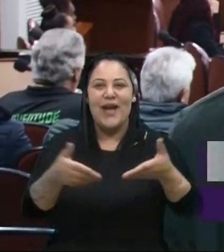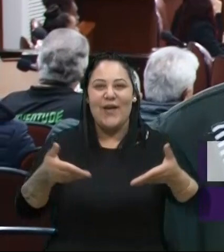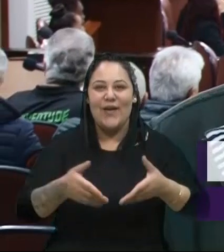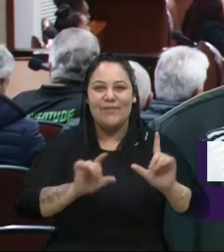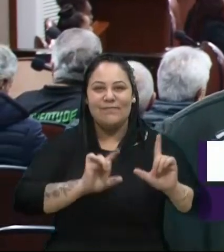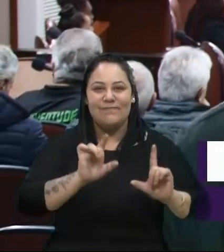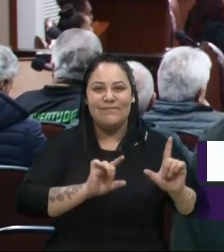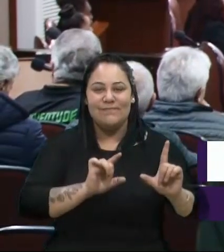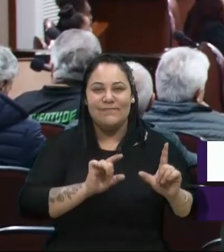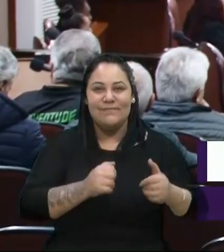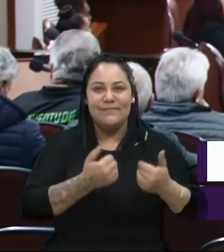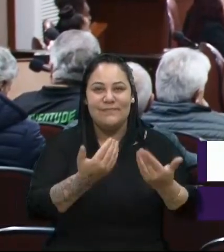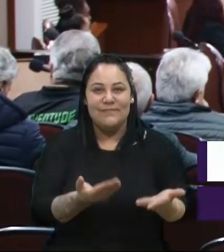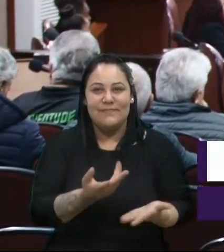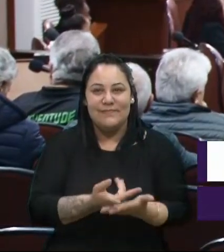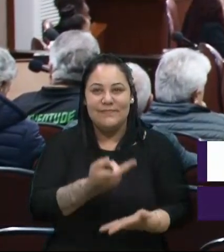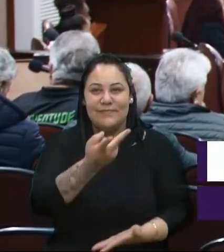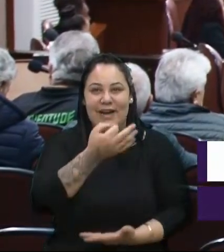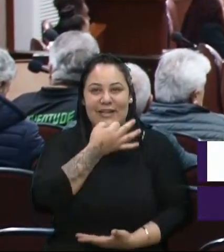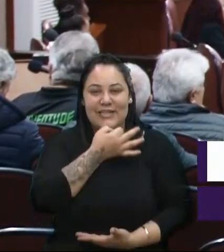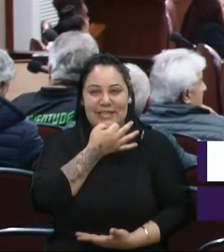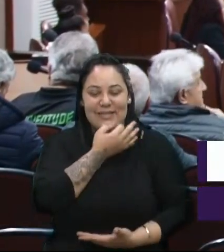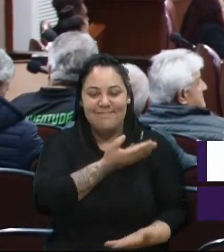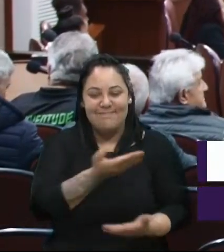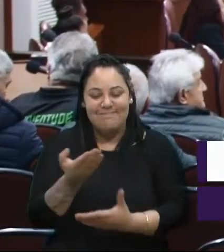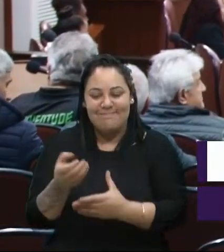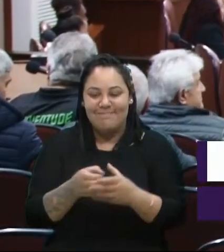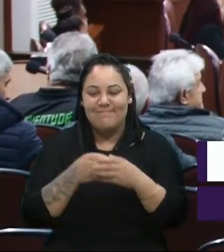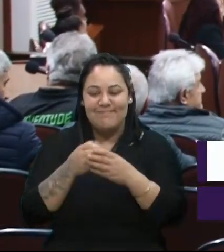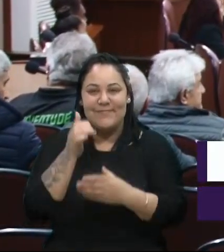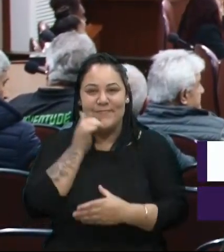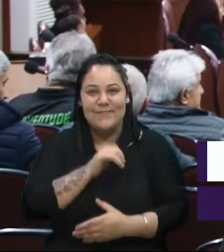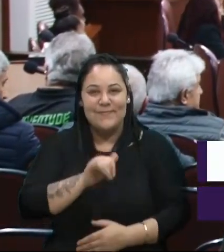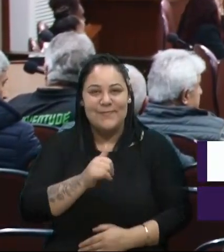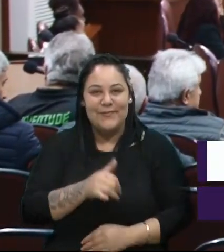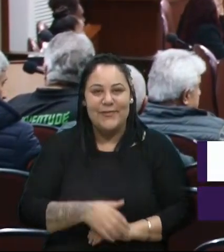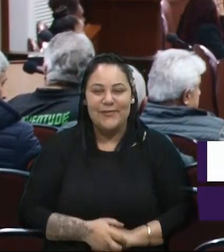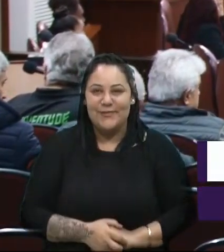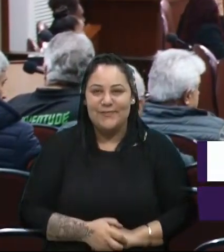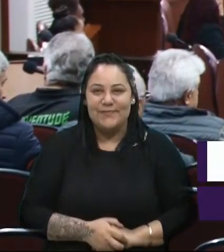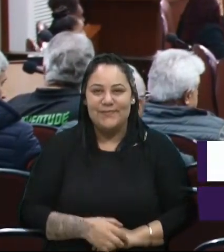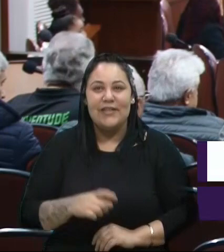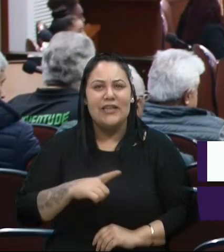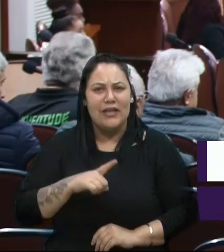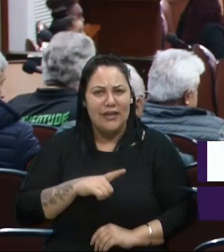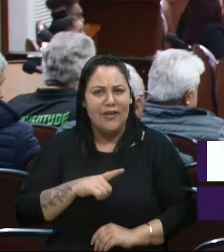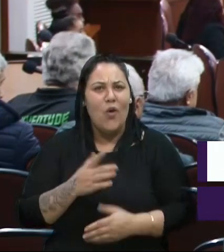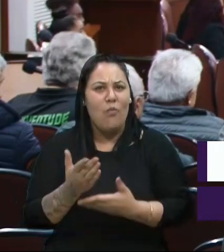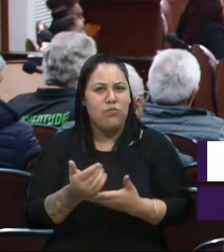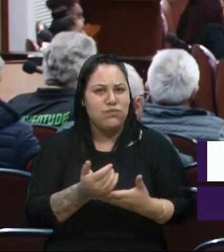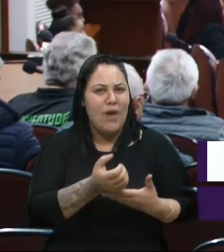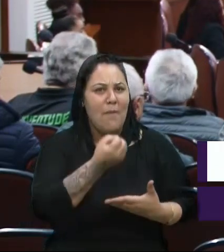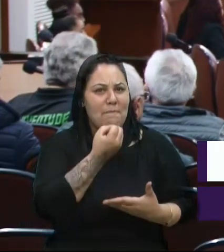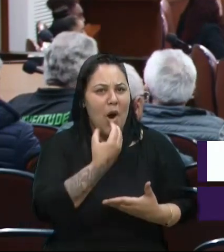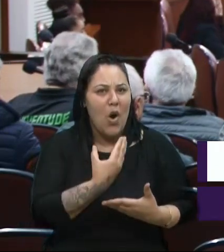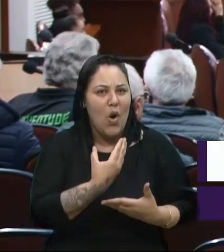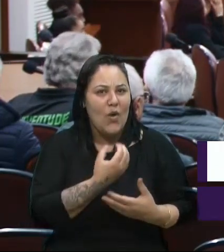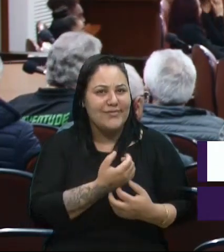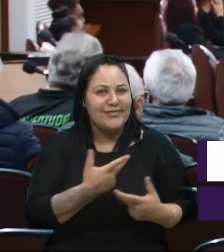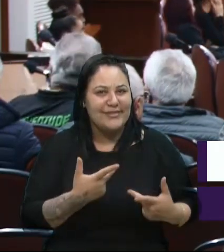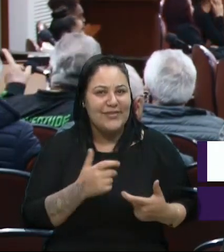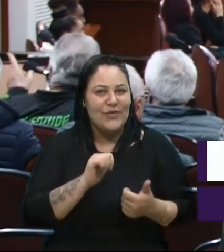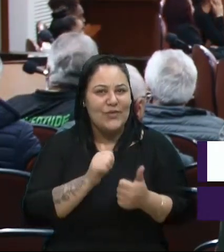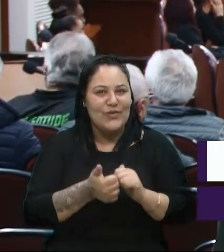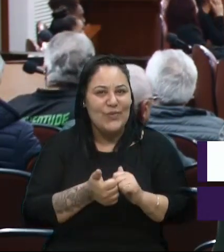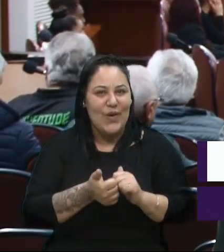transmissão da entrega do Prêmio Caxias do Sul ao time feminino do Esporte Clube Juventude, que vem colhendo bons frutos no futebol feminino, na modalidade aqui